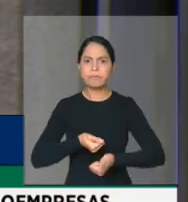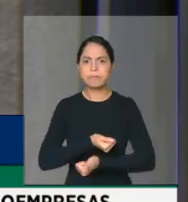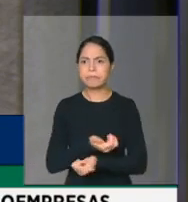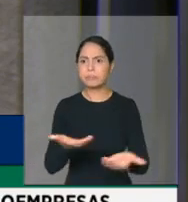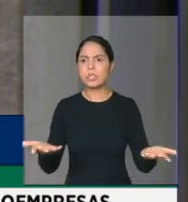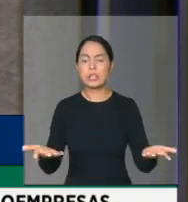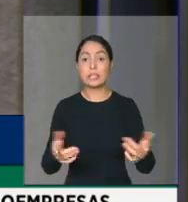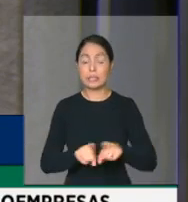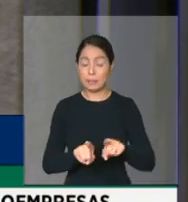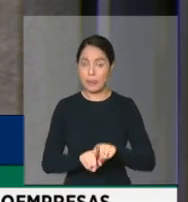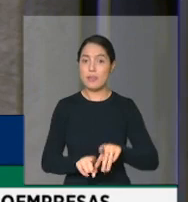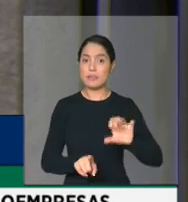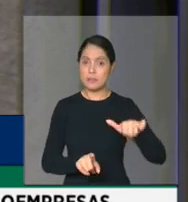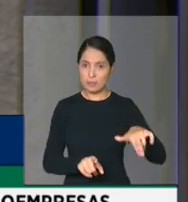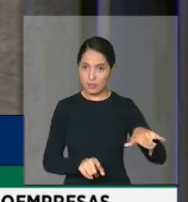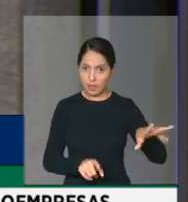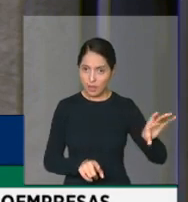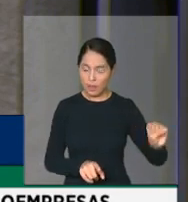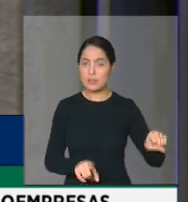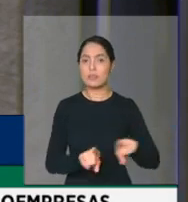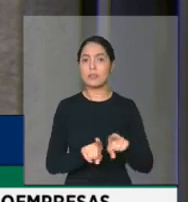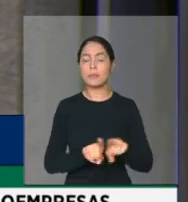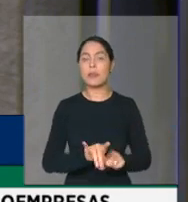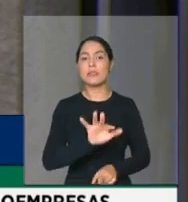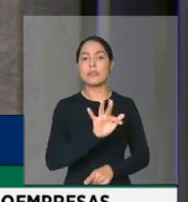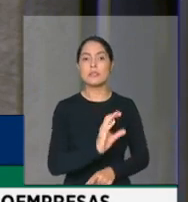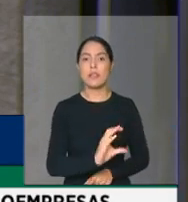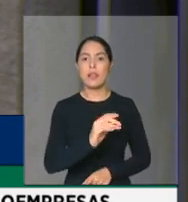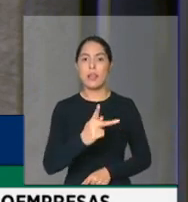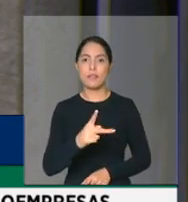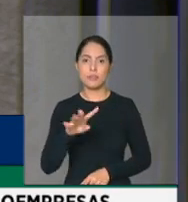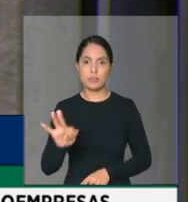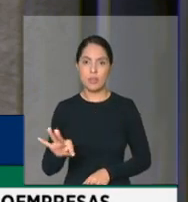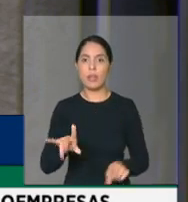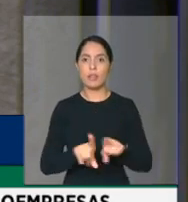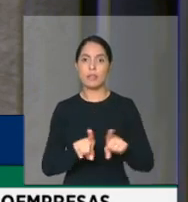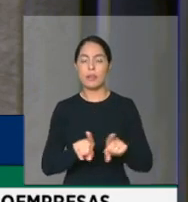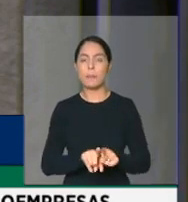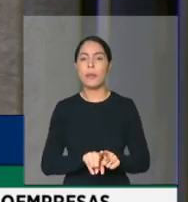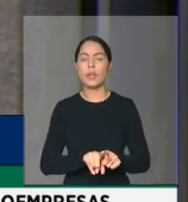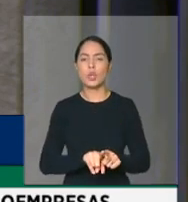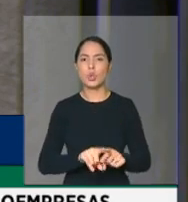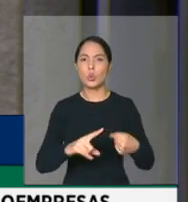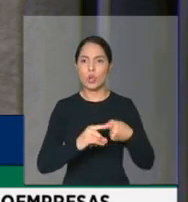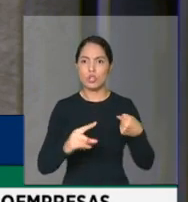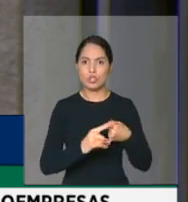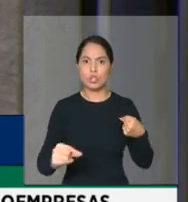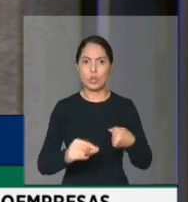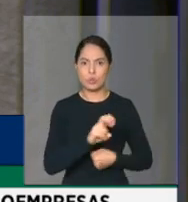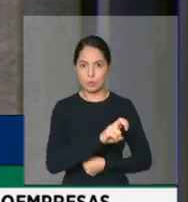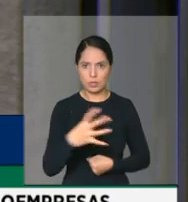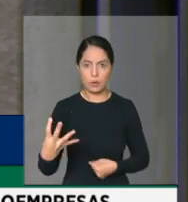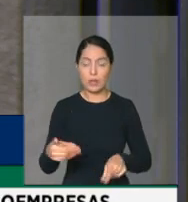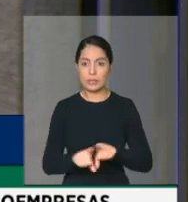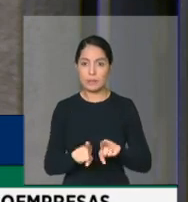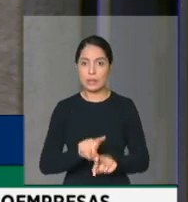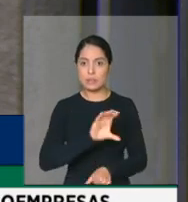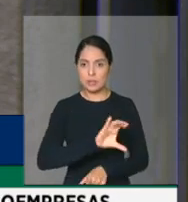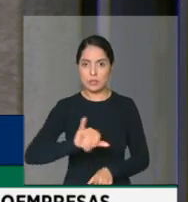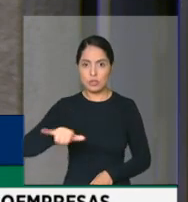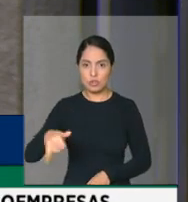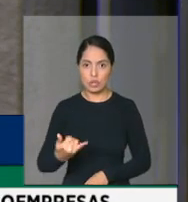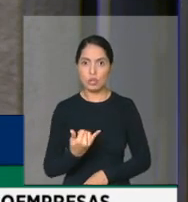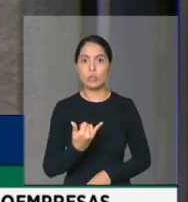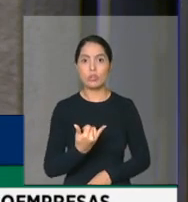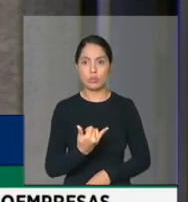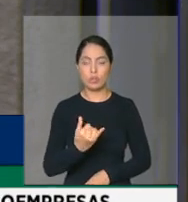Serviços, CEDEIS, Finança e Tributação, CFT, Mérito e Artigo 54, e Constituição e Justiça e Cidadania,